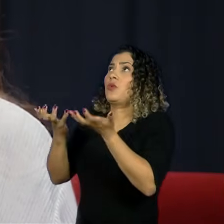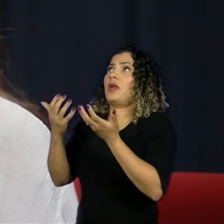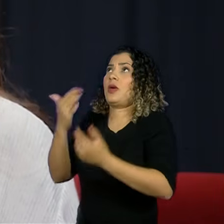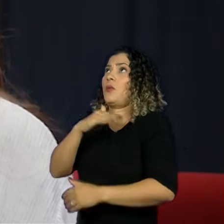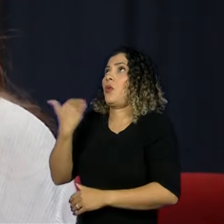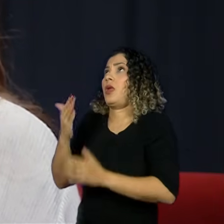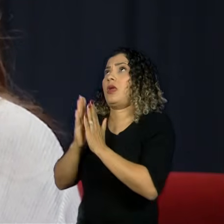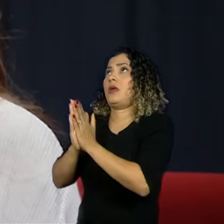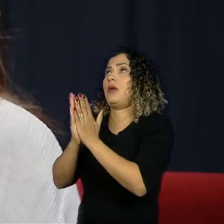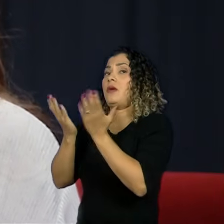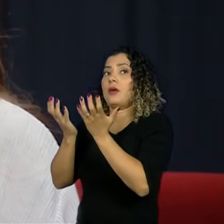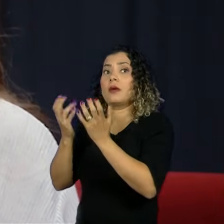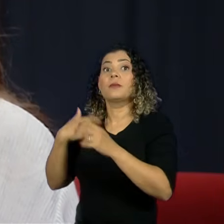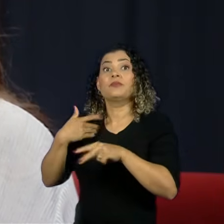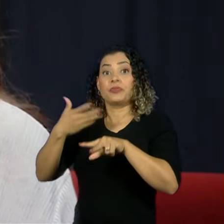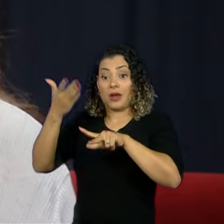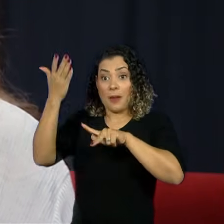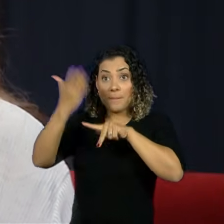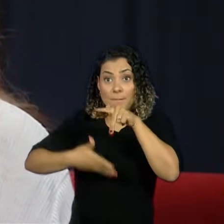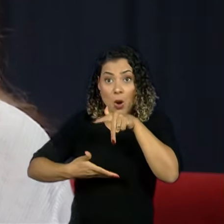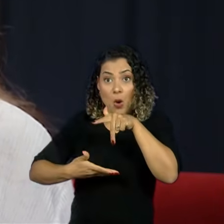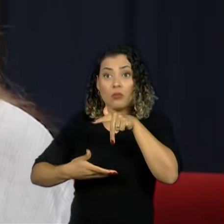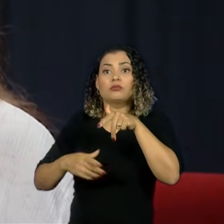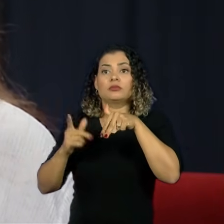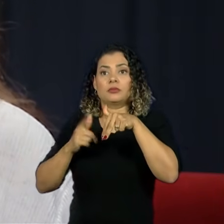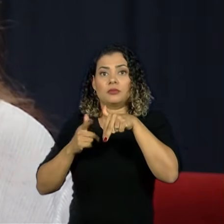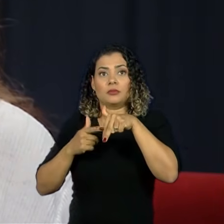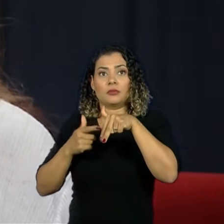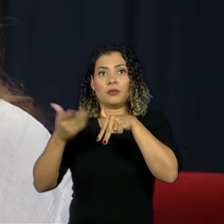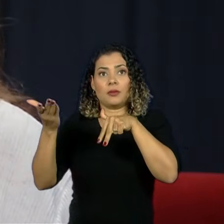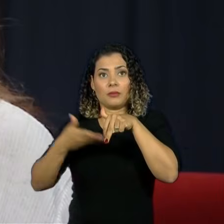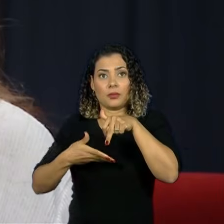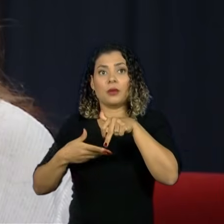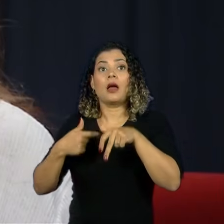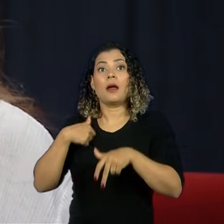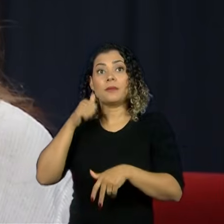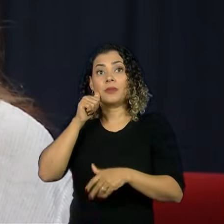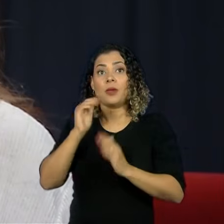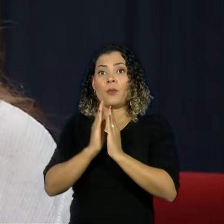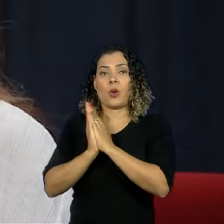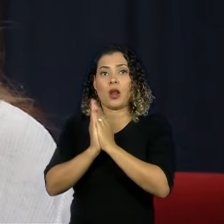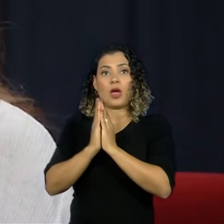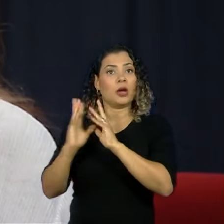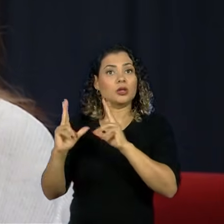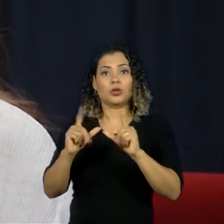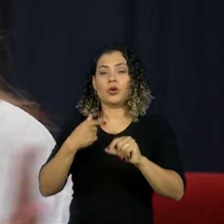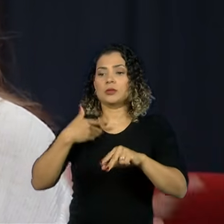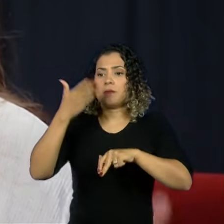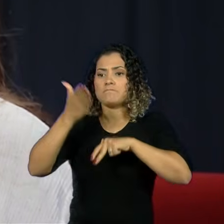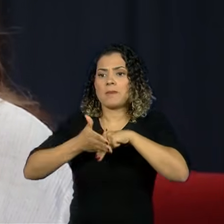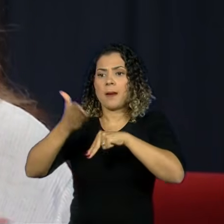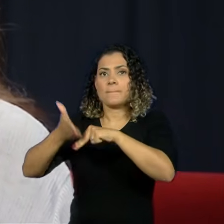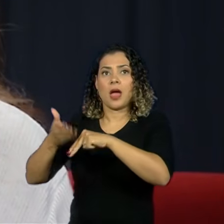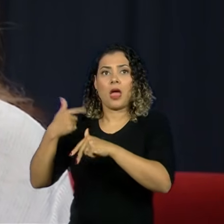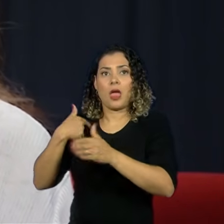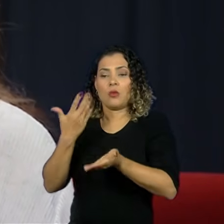aí, no dia que ela amputou a segunda perna, eu cortei as pernas das minhas bonecas. E aí eu fiz uma enfermaria de bonecas,